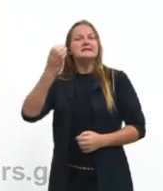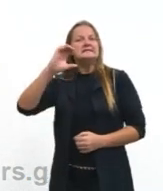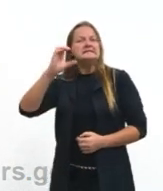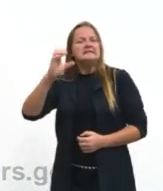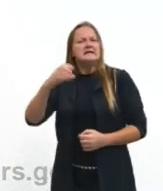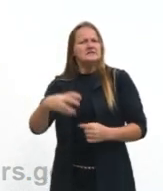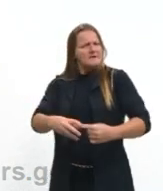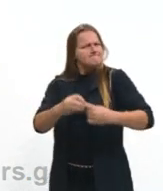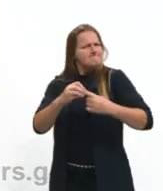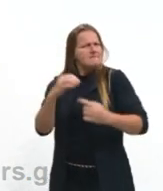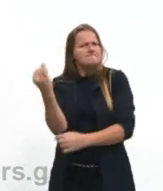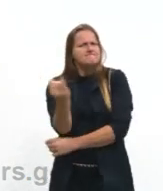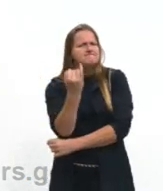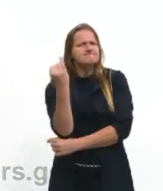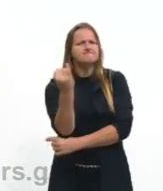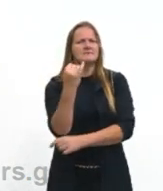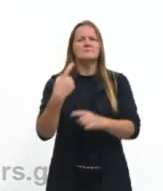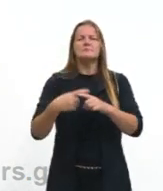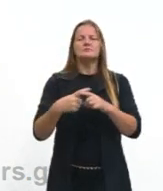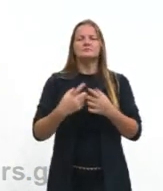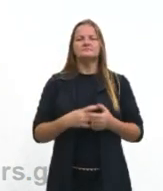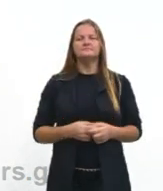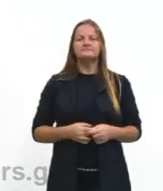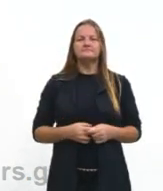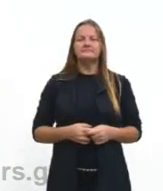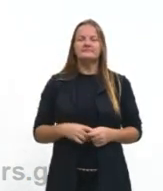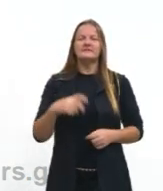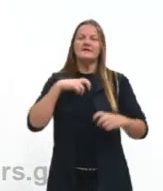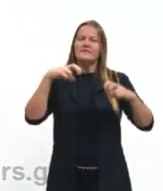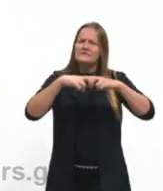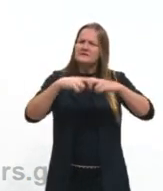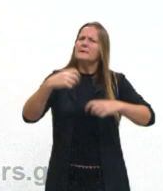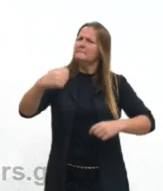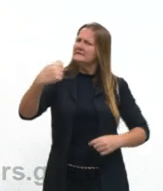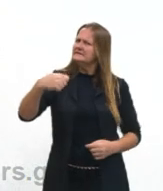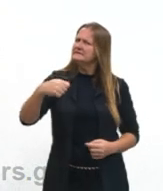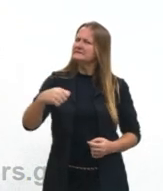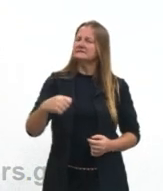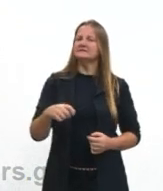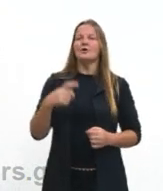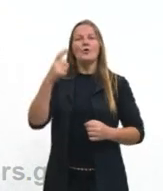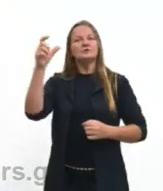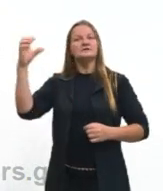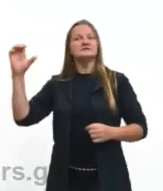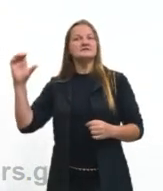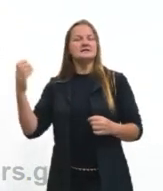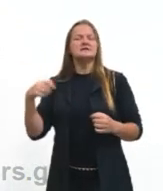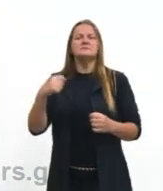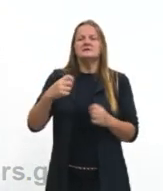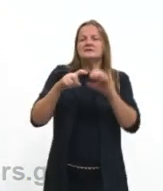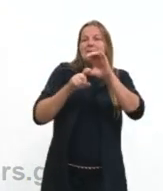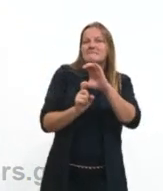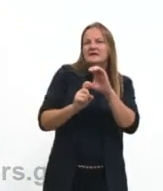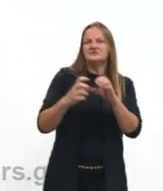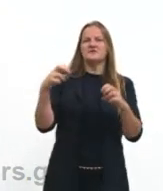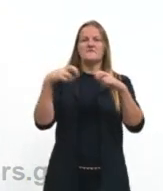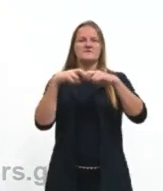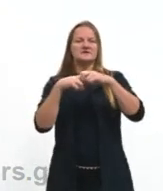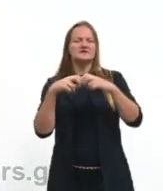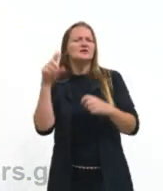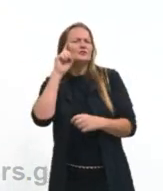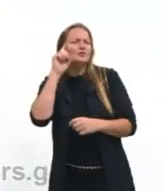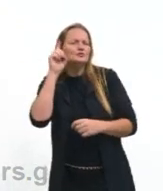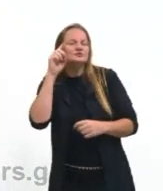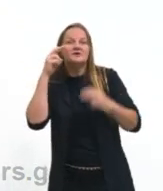de ciência fundamental também porque ela é necessária para as outras estão tudo que a gente vê no